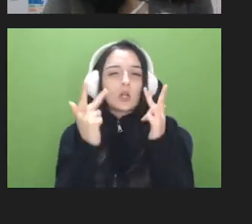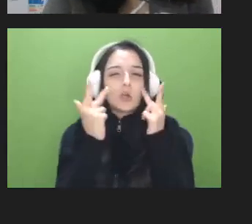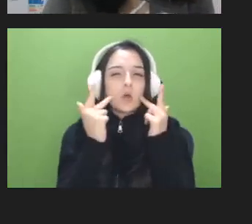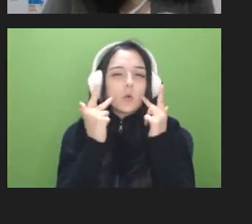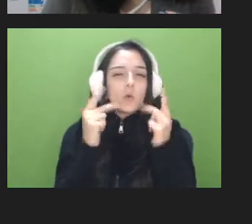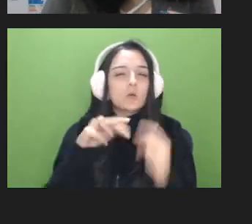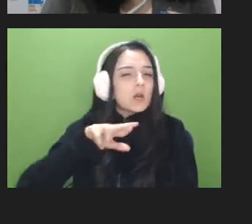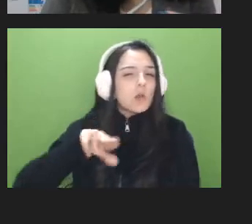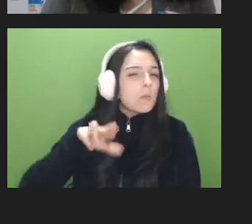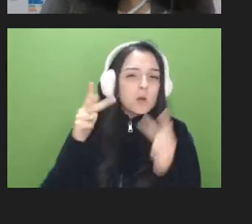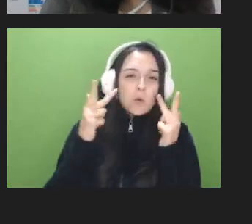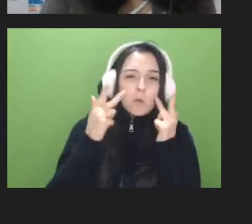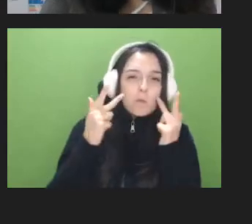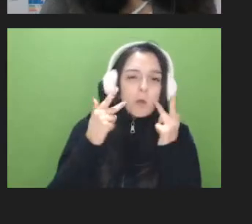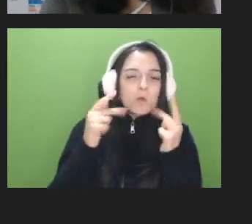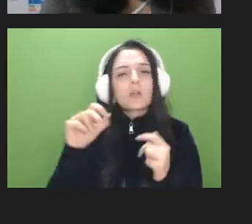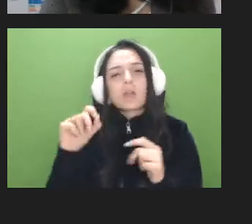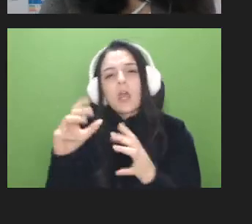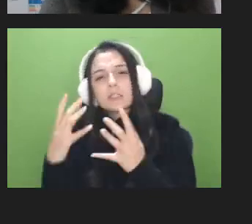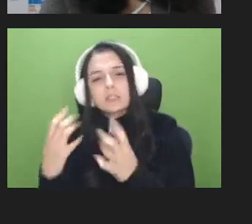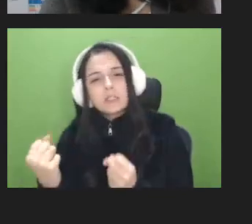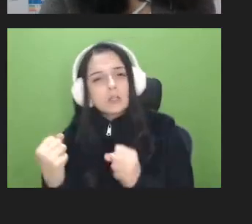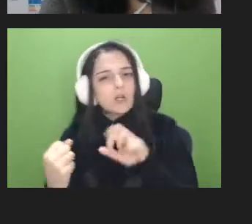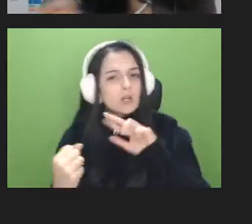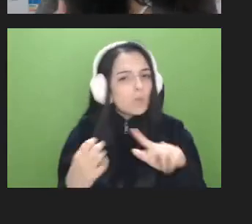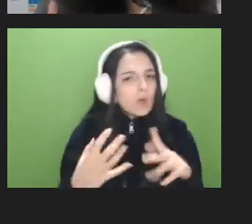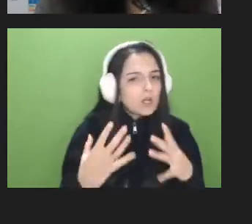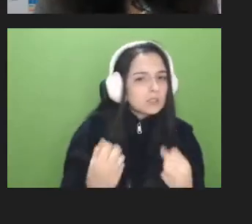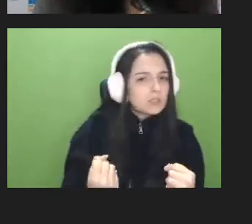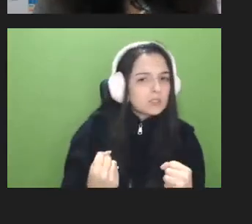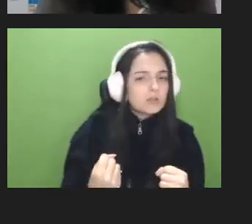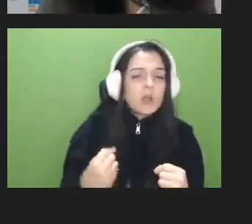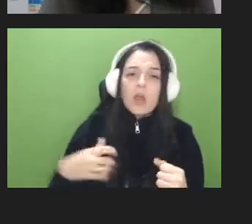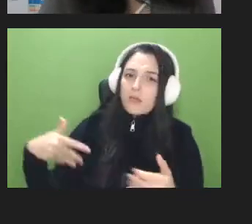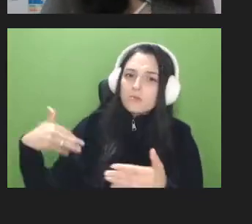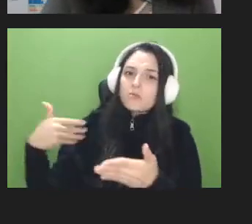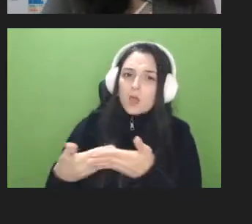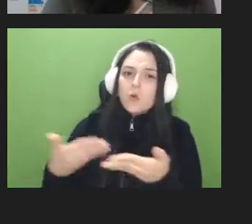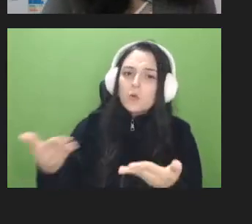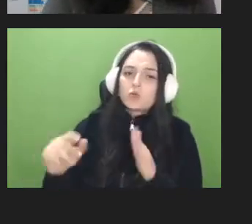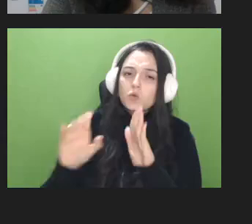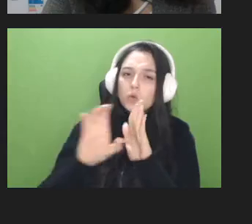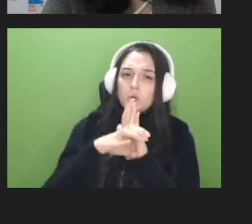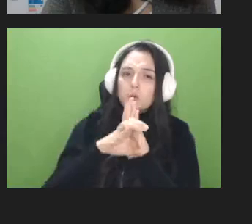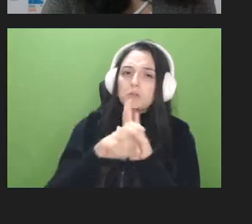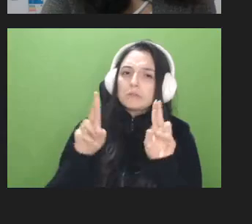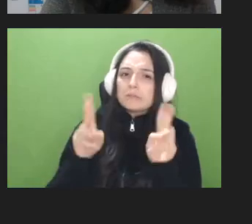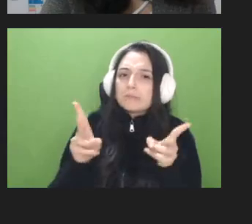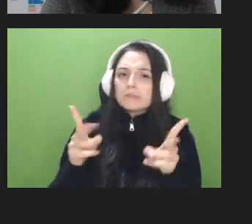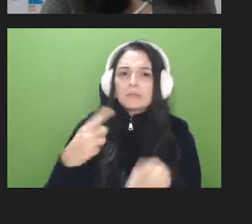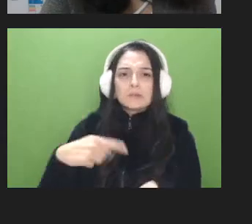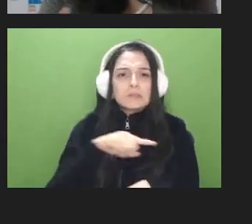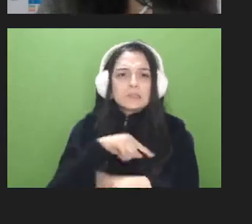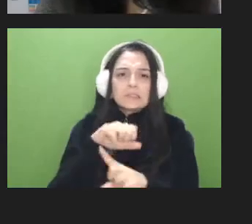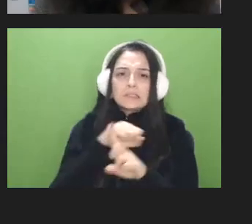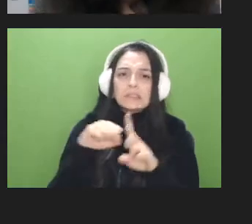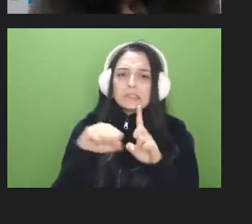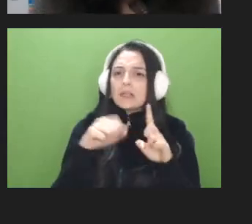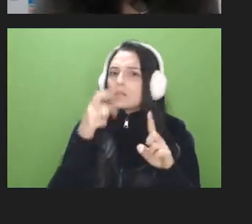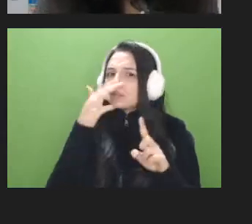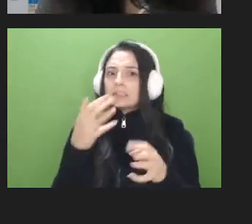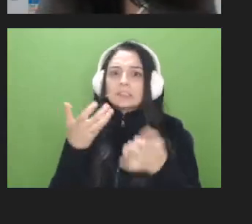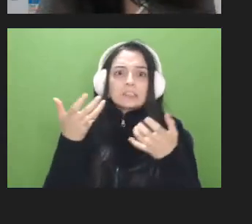aceito. Conceitos que até hoje perduram, né? Até hoje a gente, enquanto sociedade, fica buscando normalidade